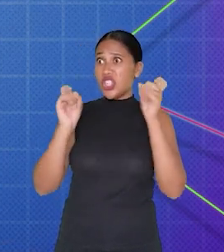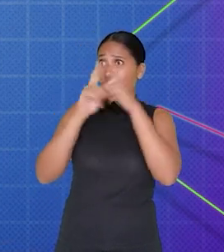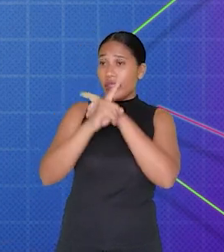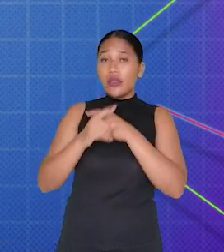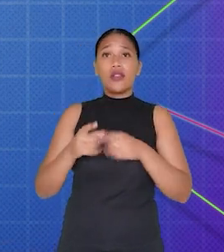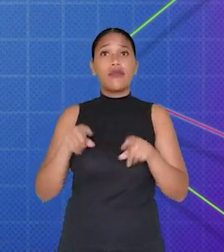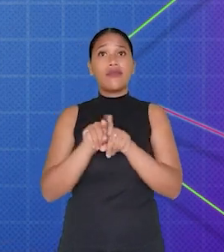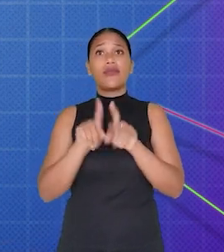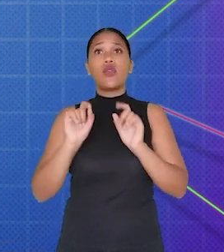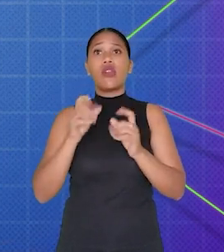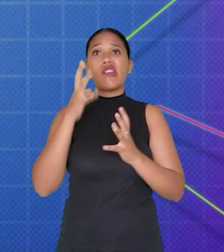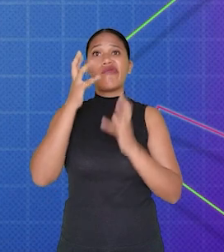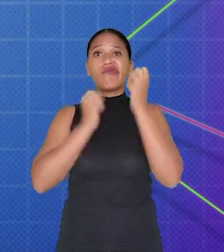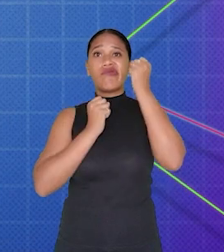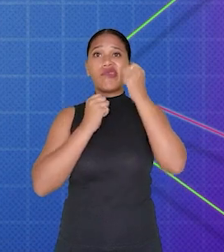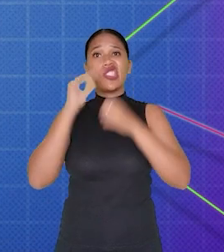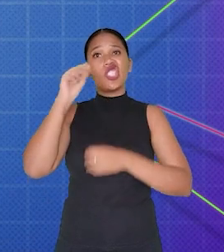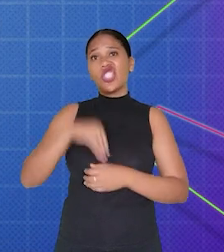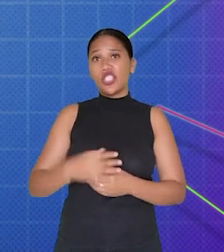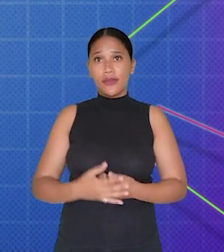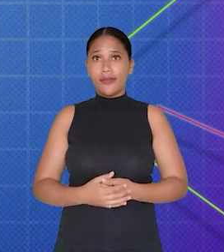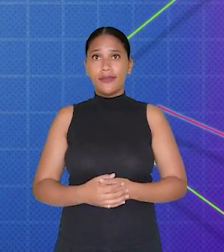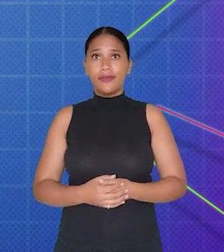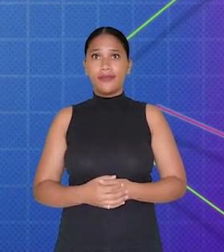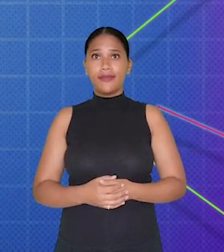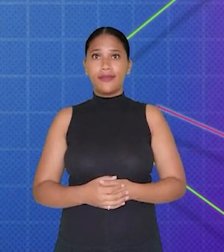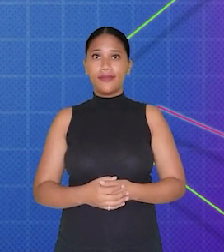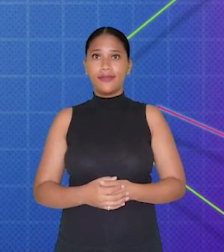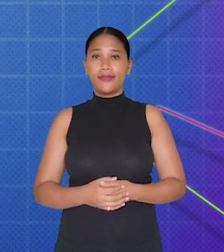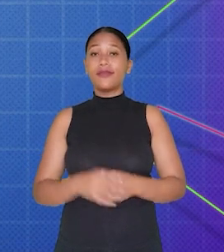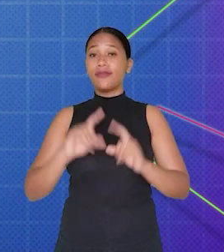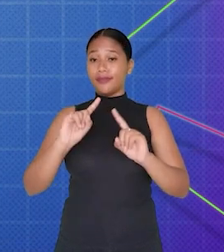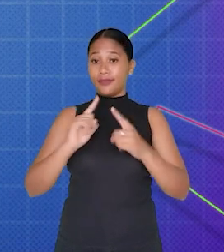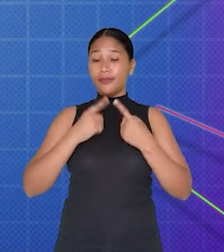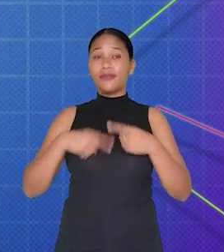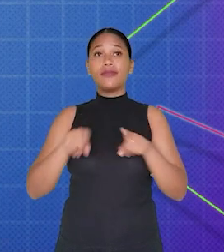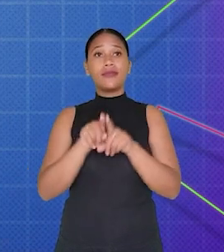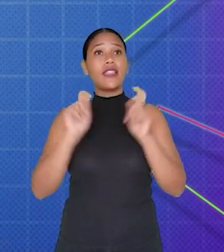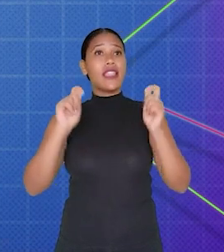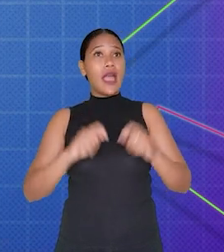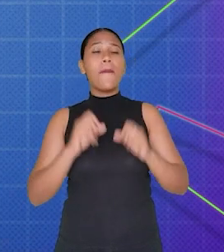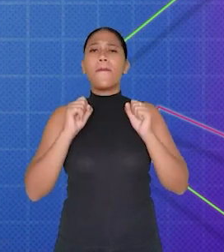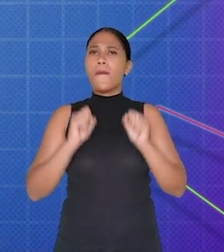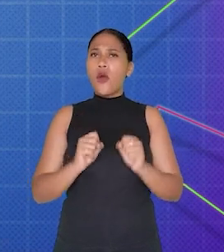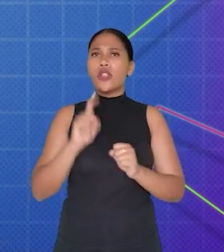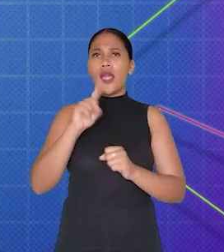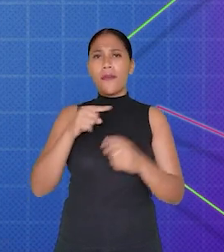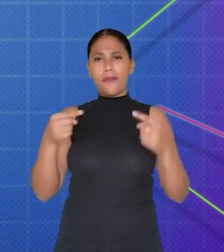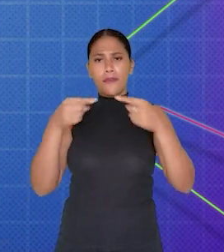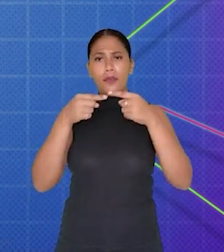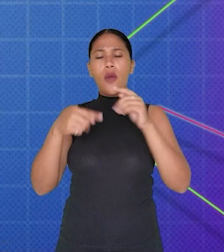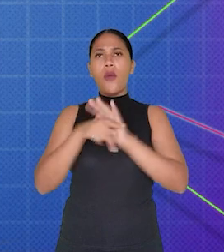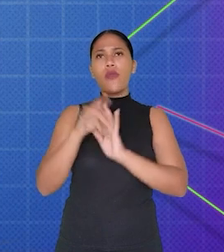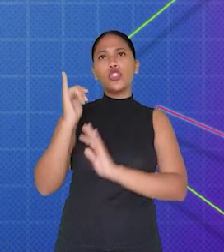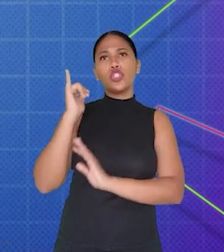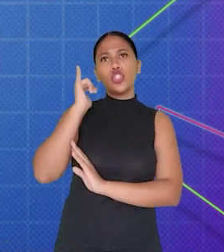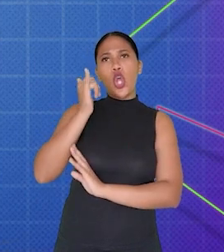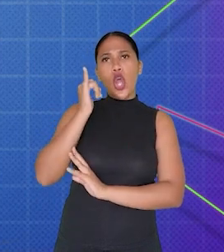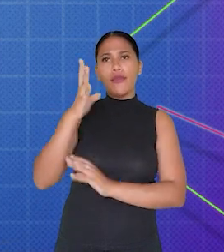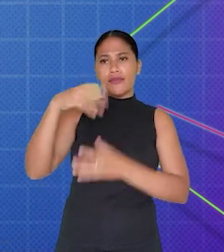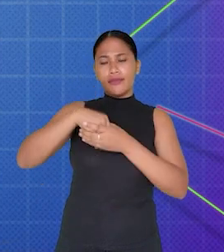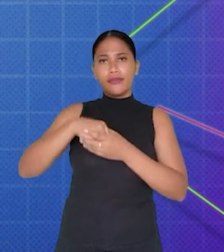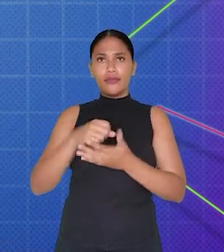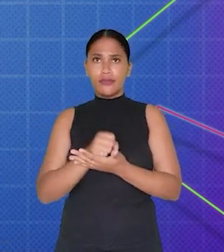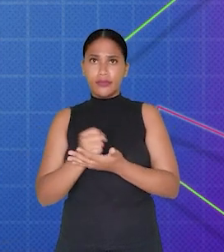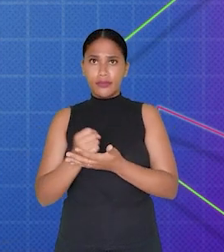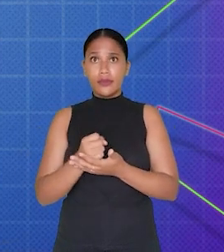enquanto se forem muito difíceis, os jogadores podem ficar frustrados e desistir do jogo. Os desafios também podem e devem ser coerentes com a história do enredo